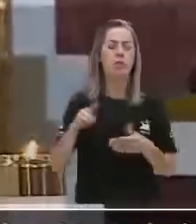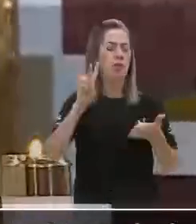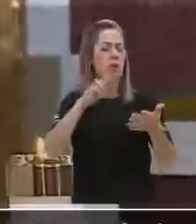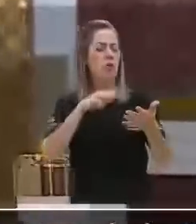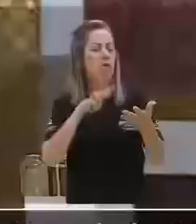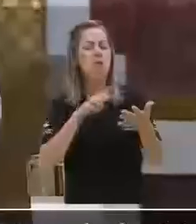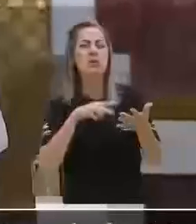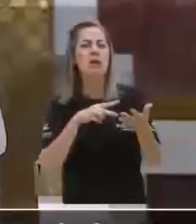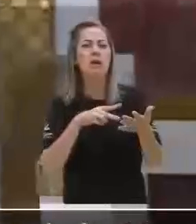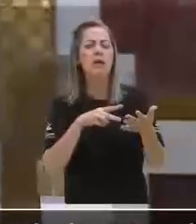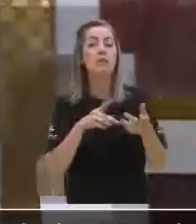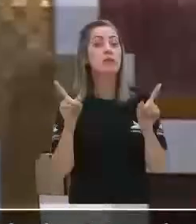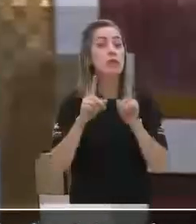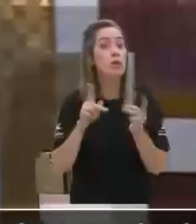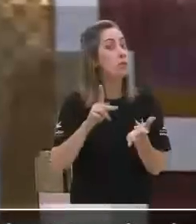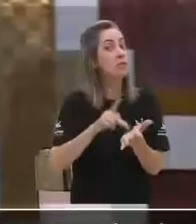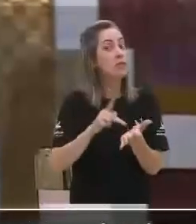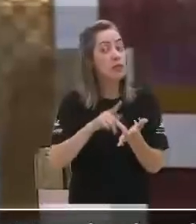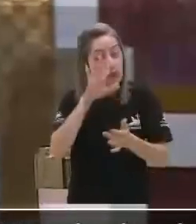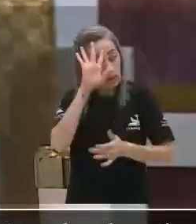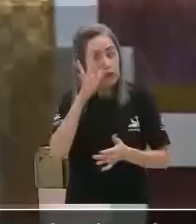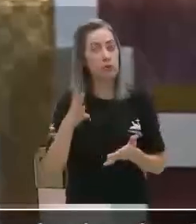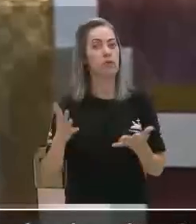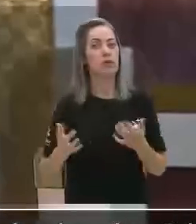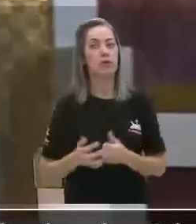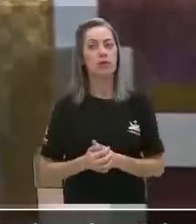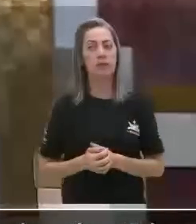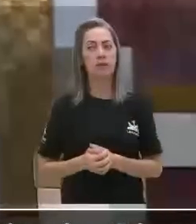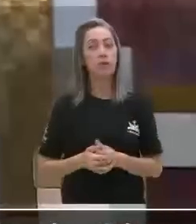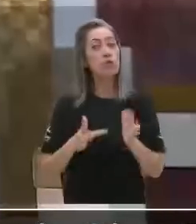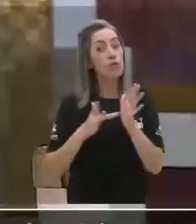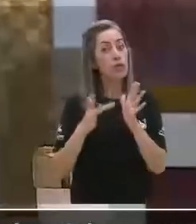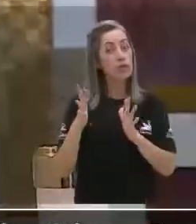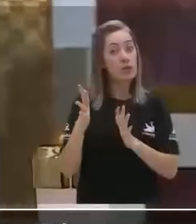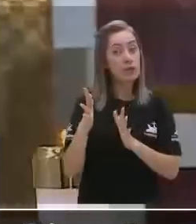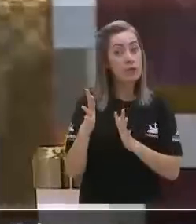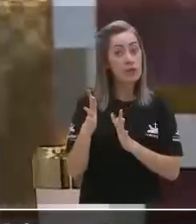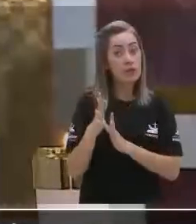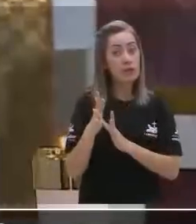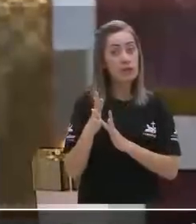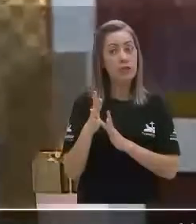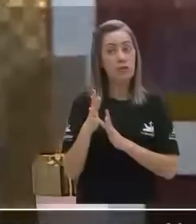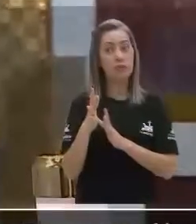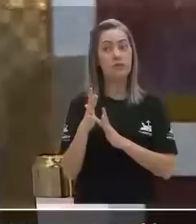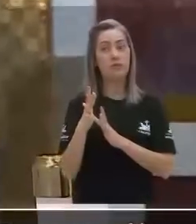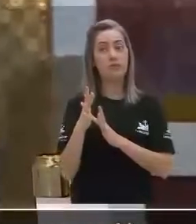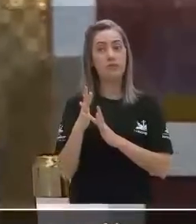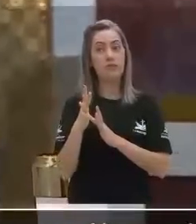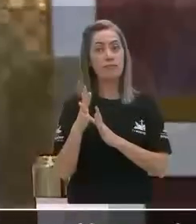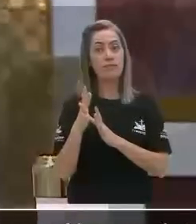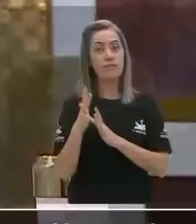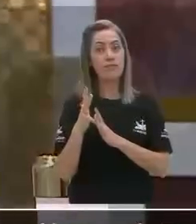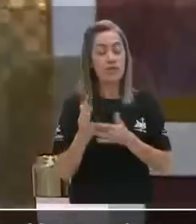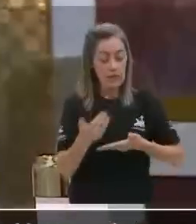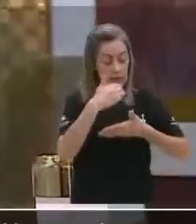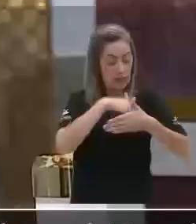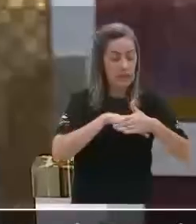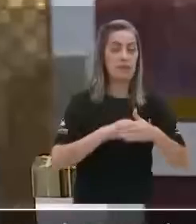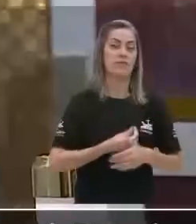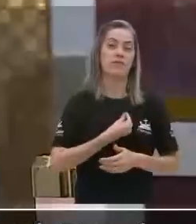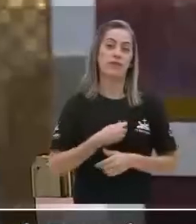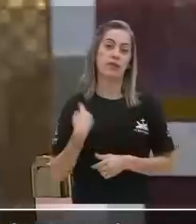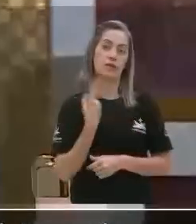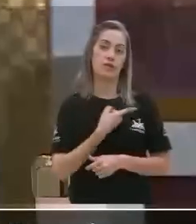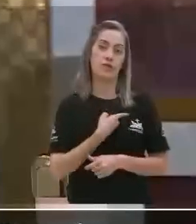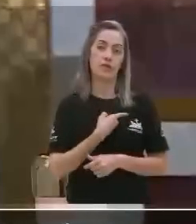uma realidade que acontece, o Cristo que se encarna em nossa vida.